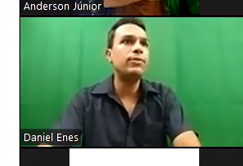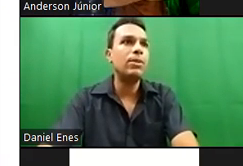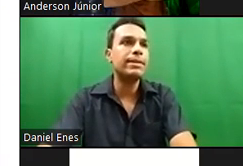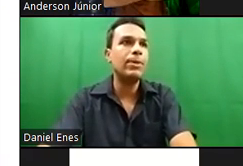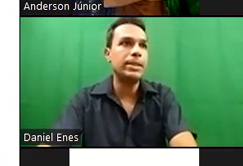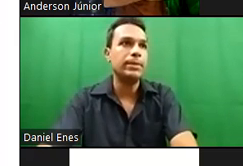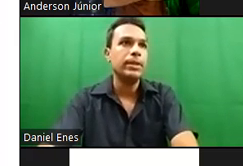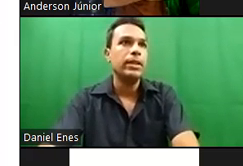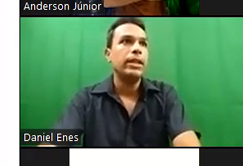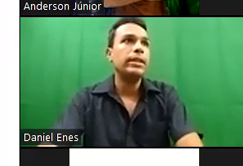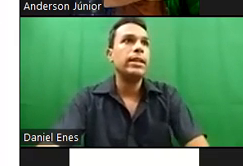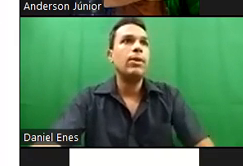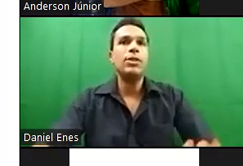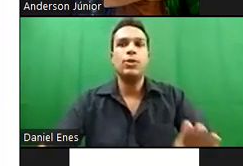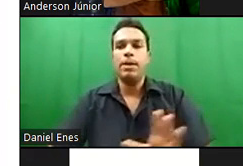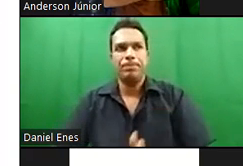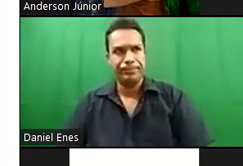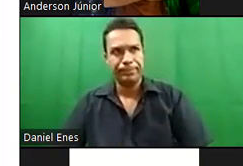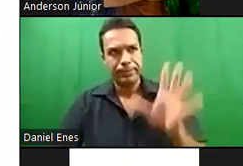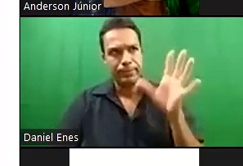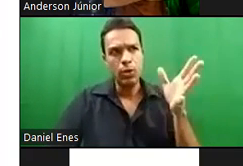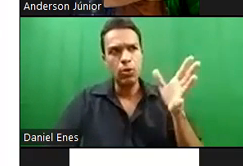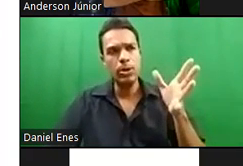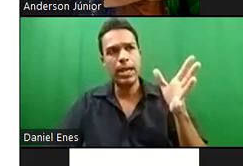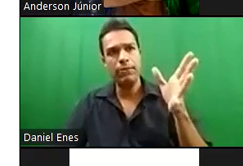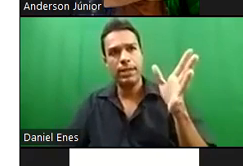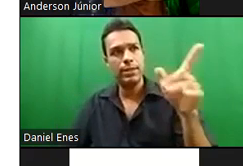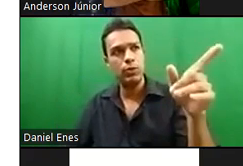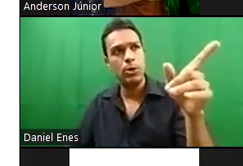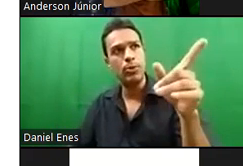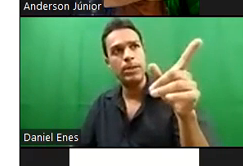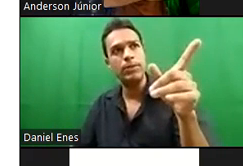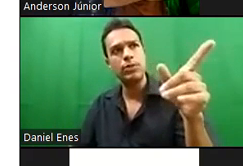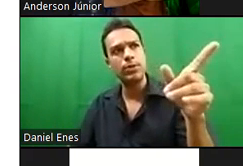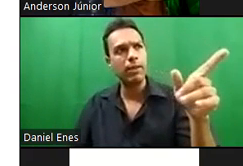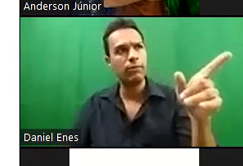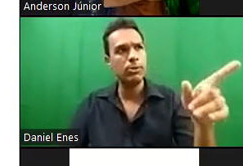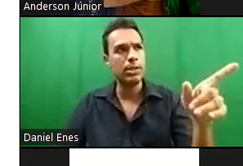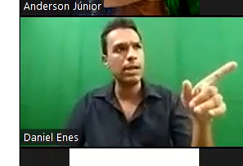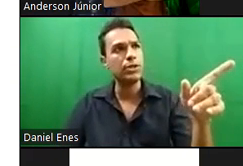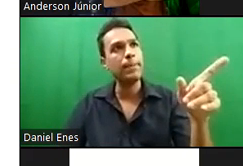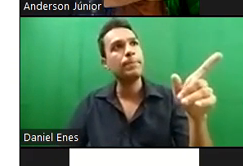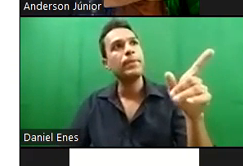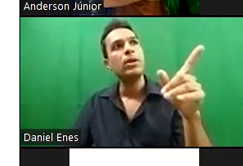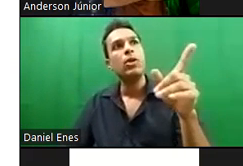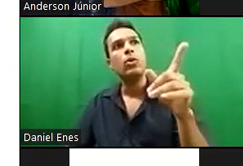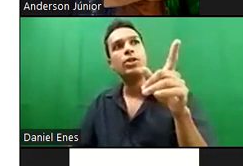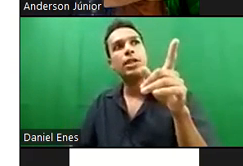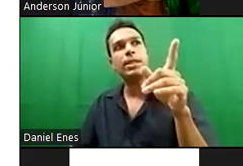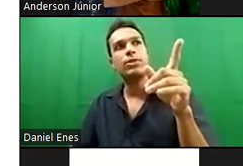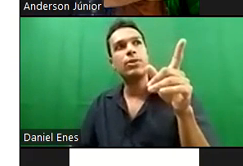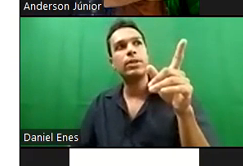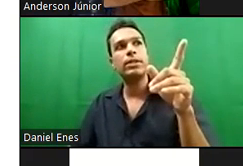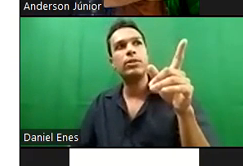nessa informação aí. Então, olha só, eu coloquei a referência de um autor aí, vocês conseguem ver o slide, né? Onde